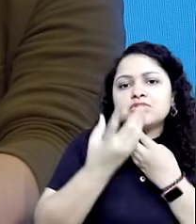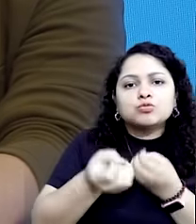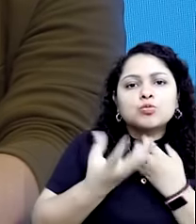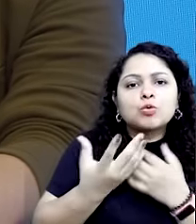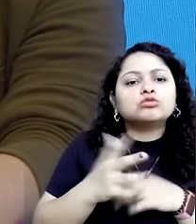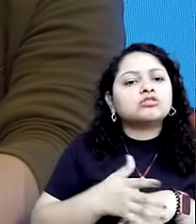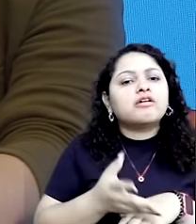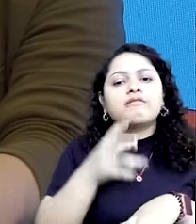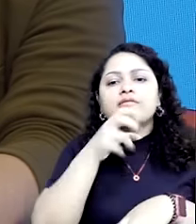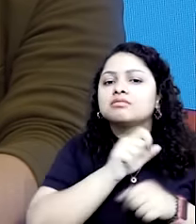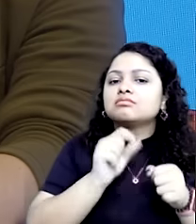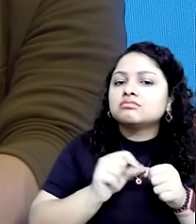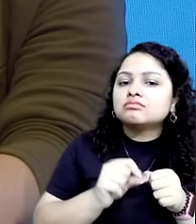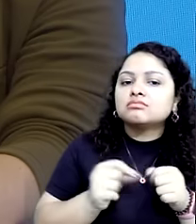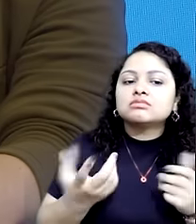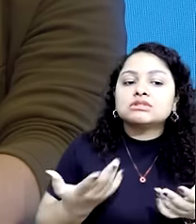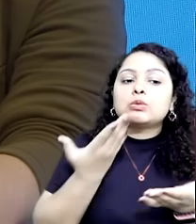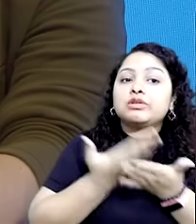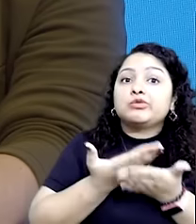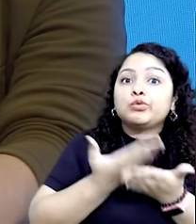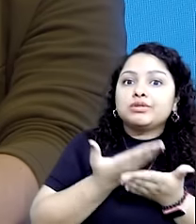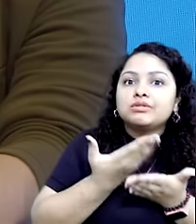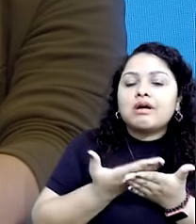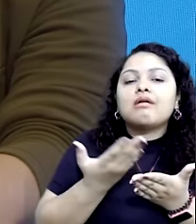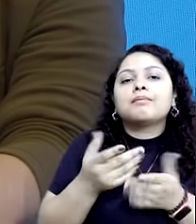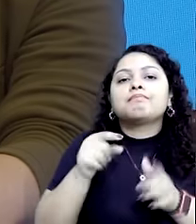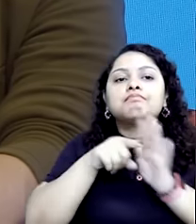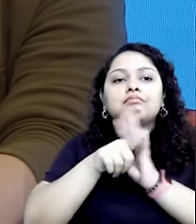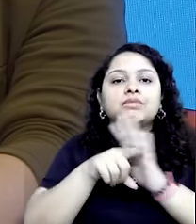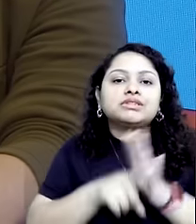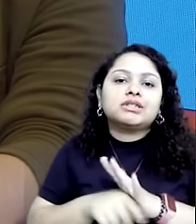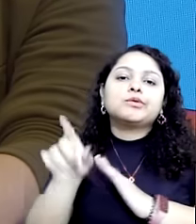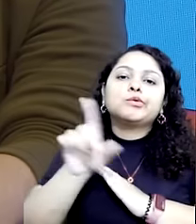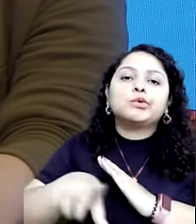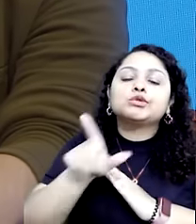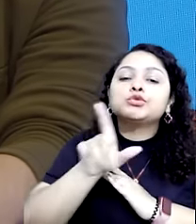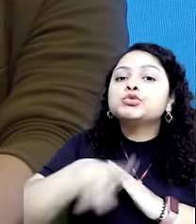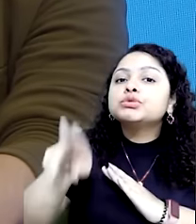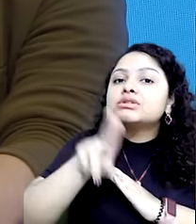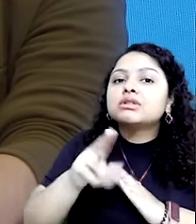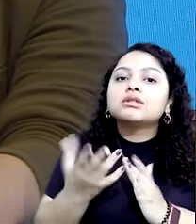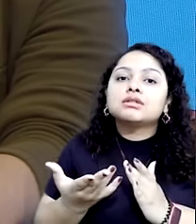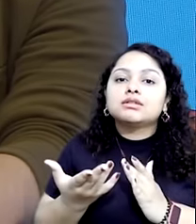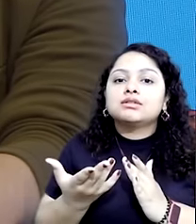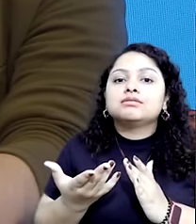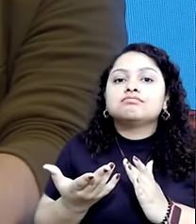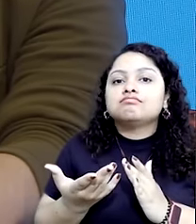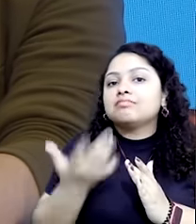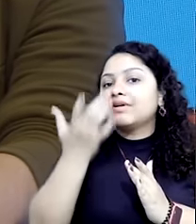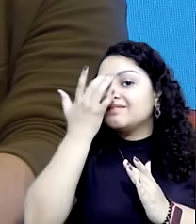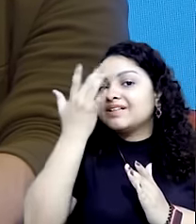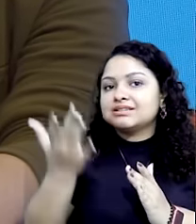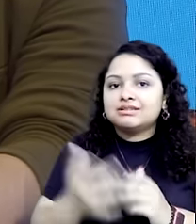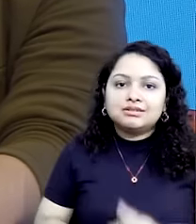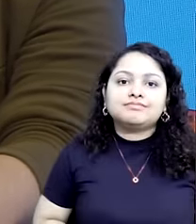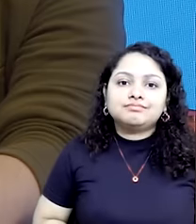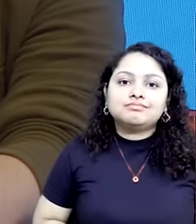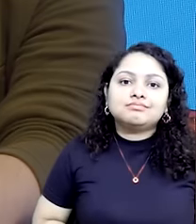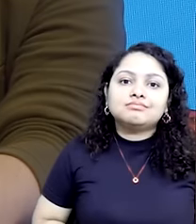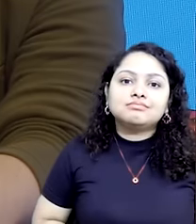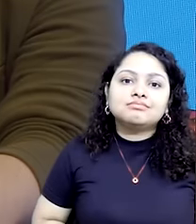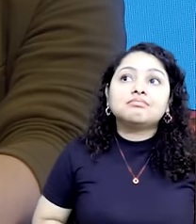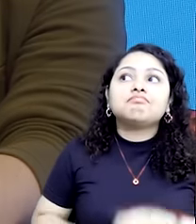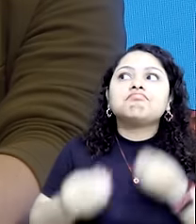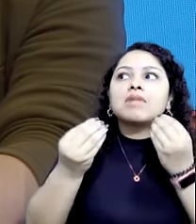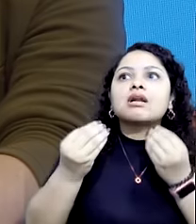ali já vou Pertinho então essa questão de estudar de ir atrás e também né usar é facilitar então é aquilo né